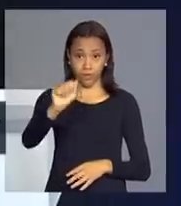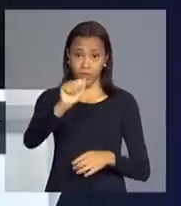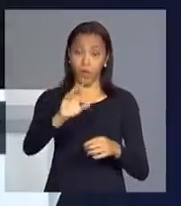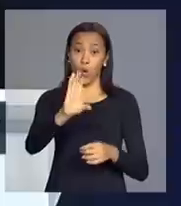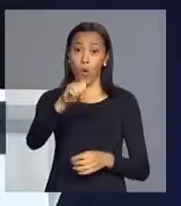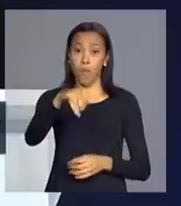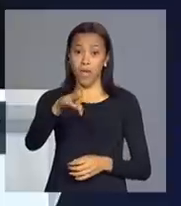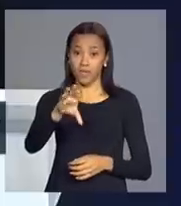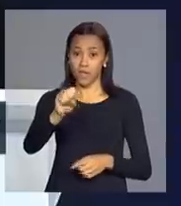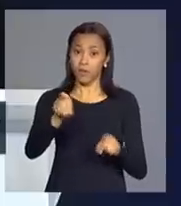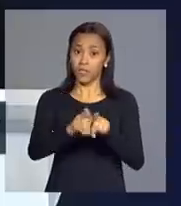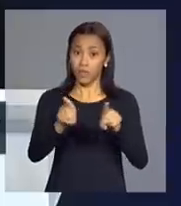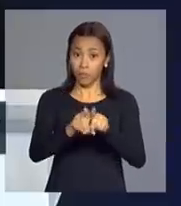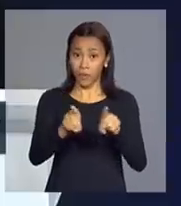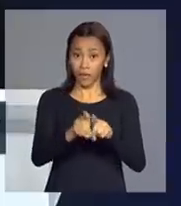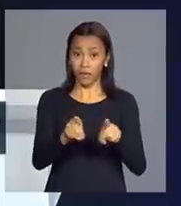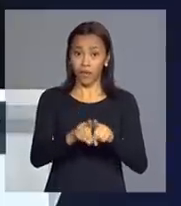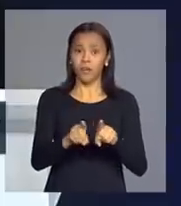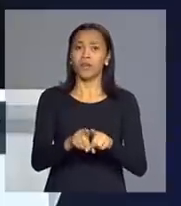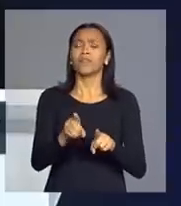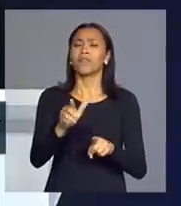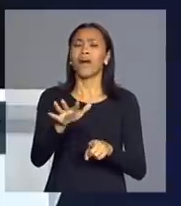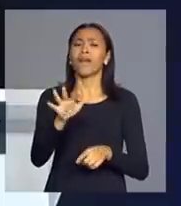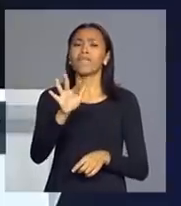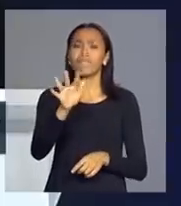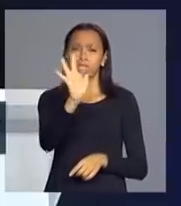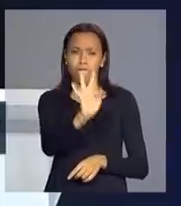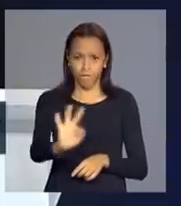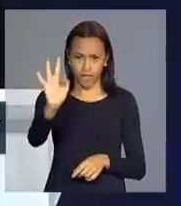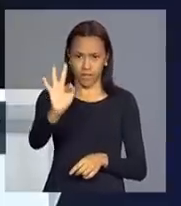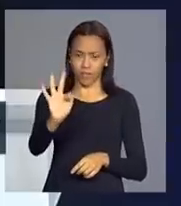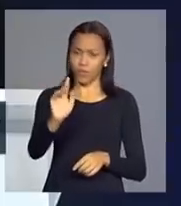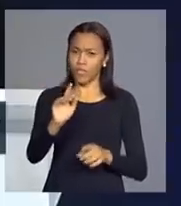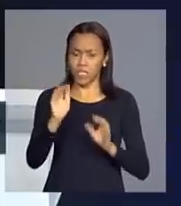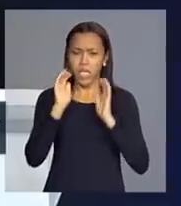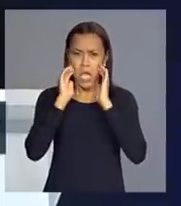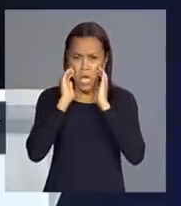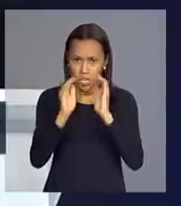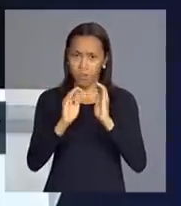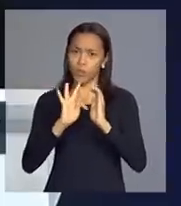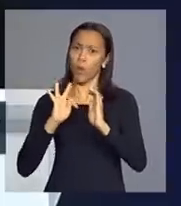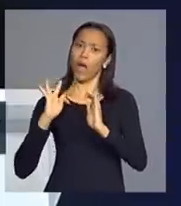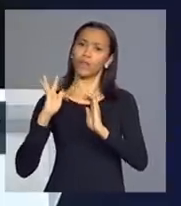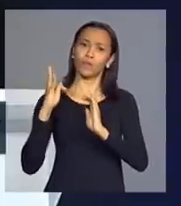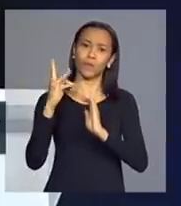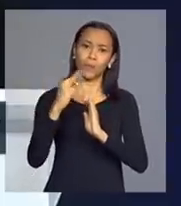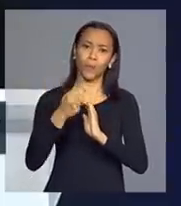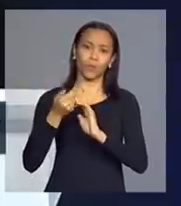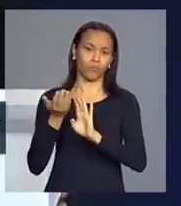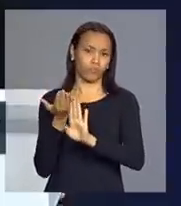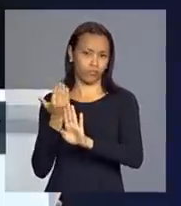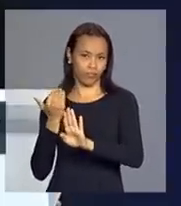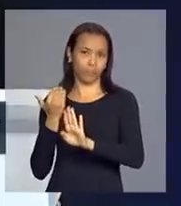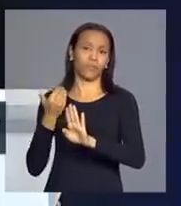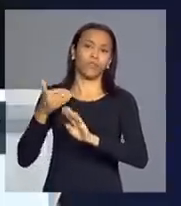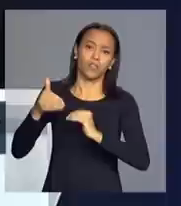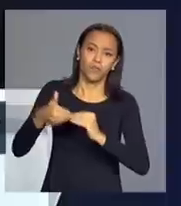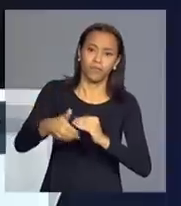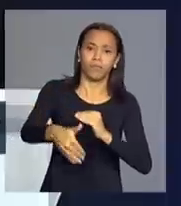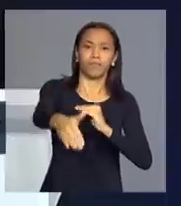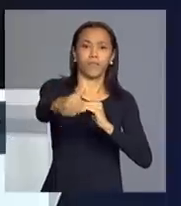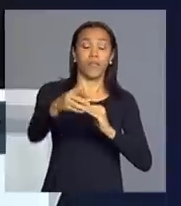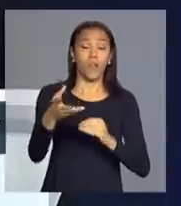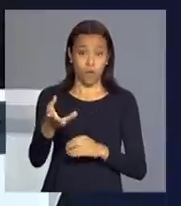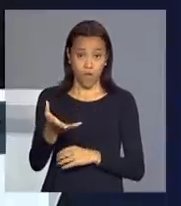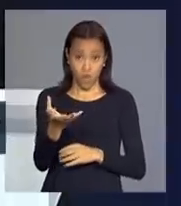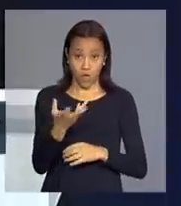dessa federação e honrou a todos aqueles que o antecederam e sucederam. Eu queria